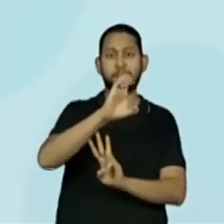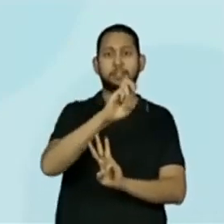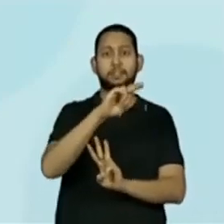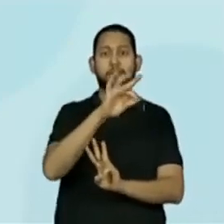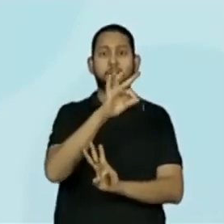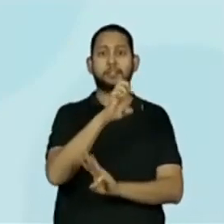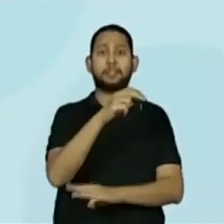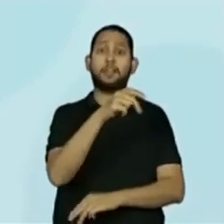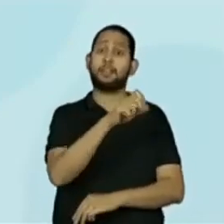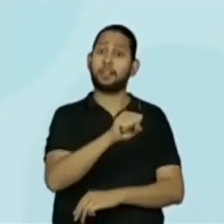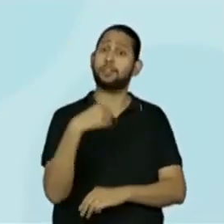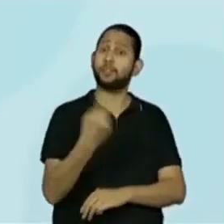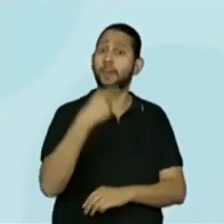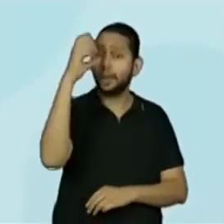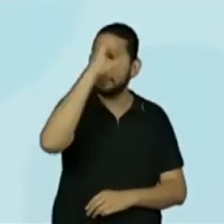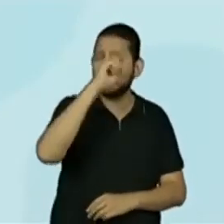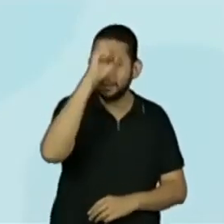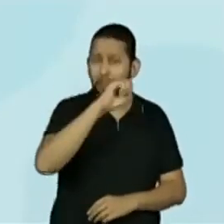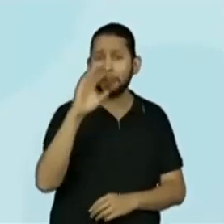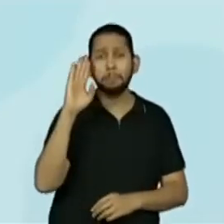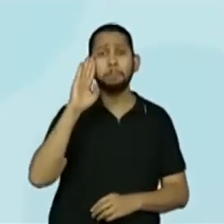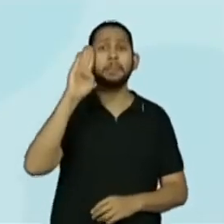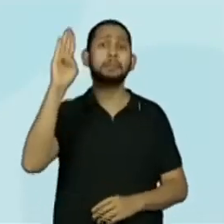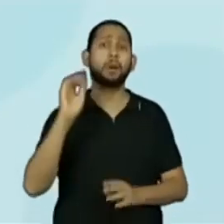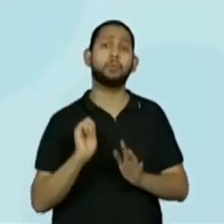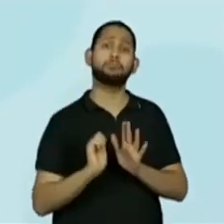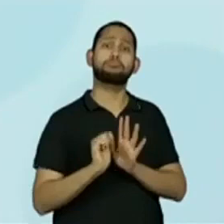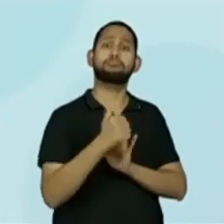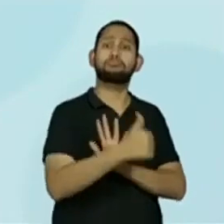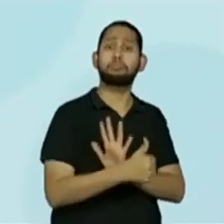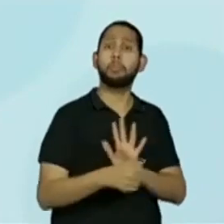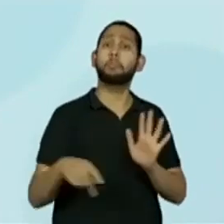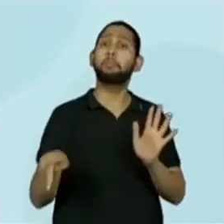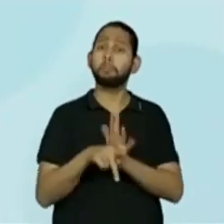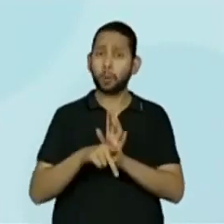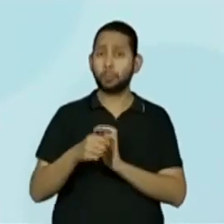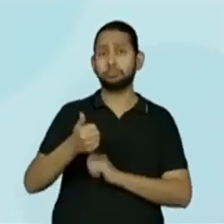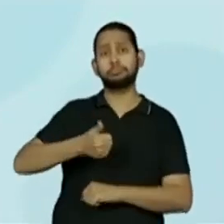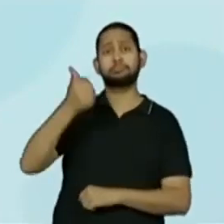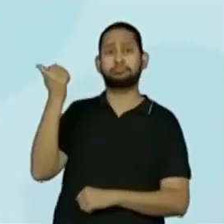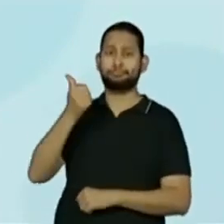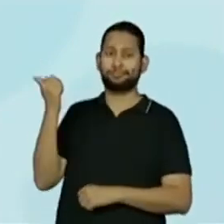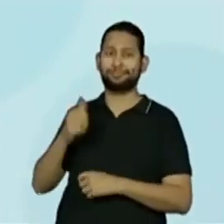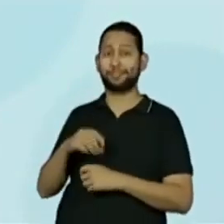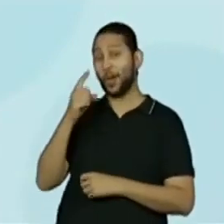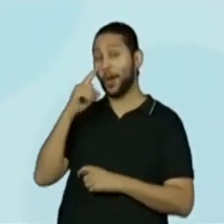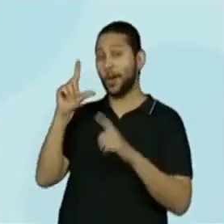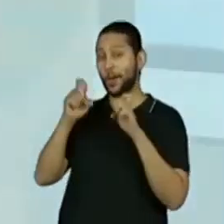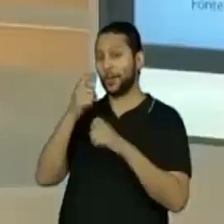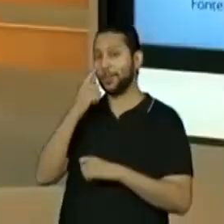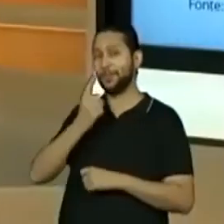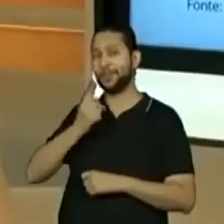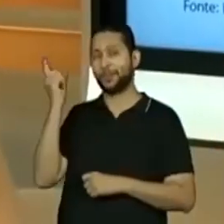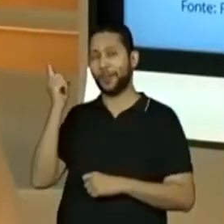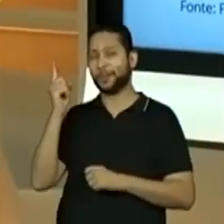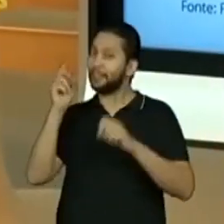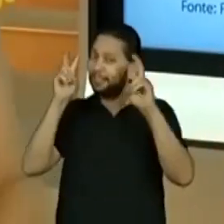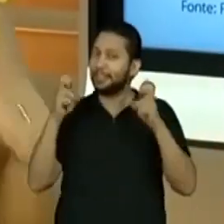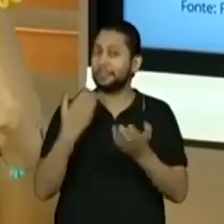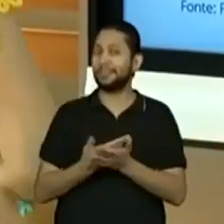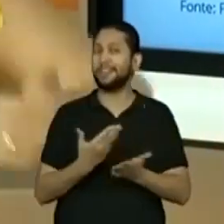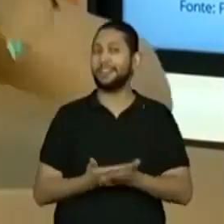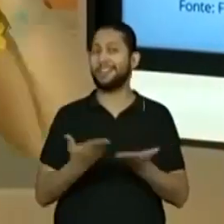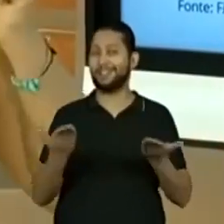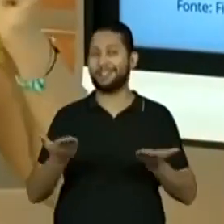também quais são as principais características e propriedades do nosso sistema. Olha, já apareceu aí o tema da nossa